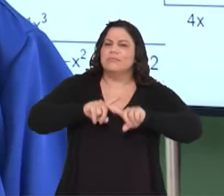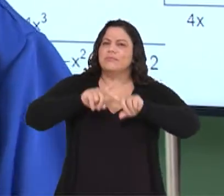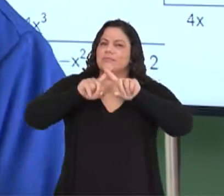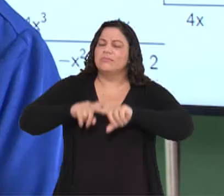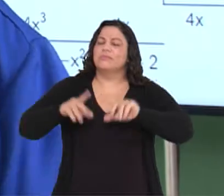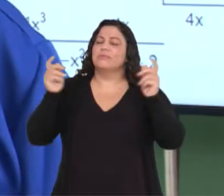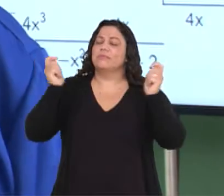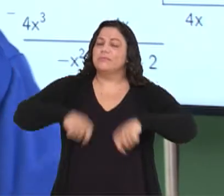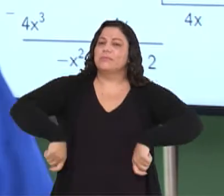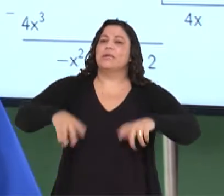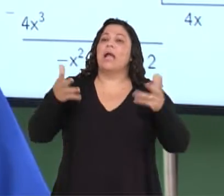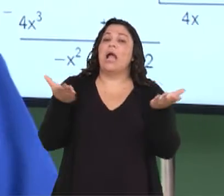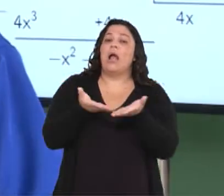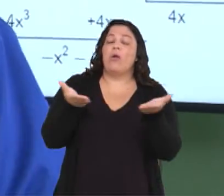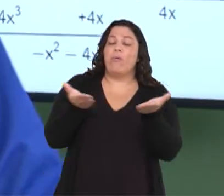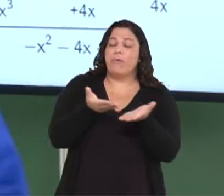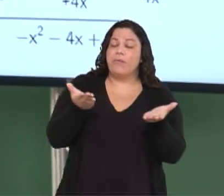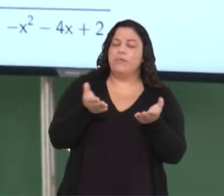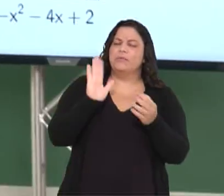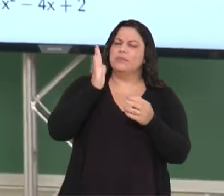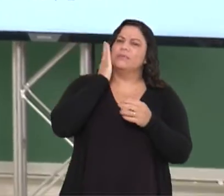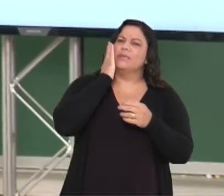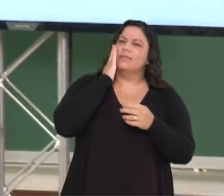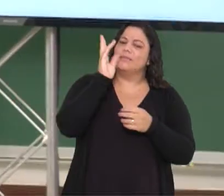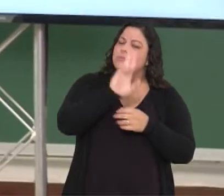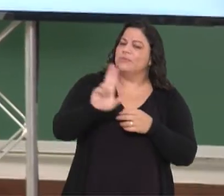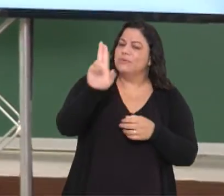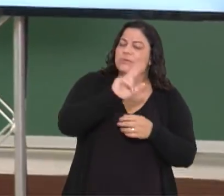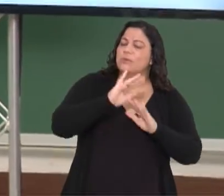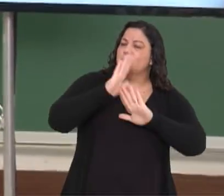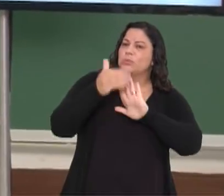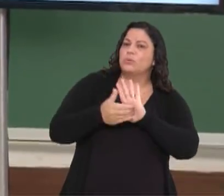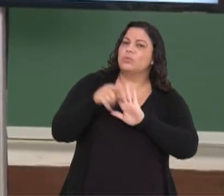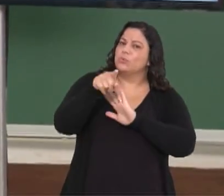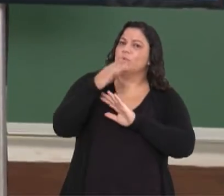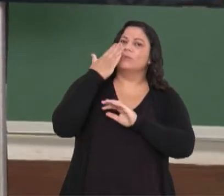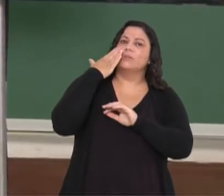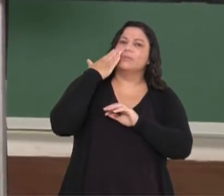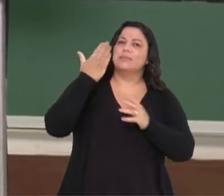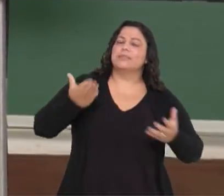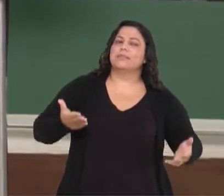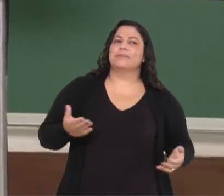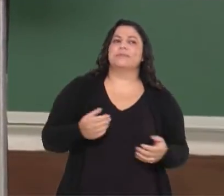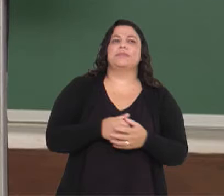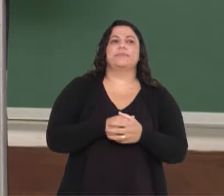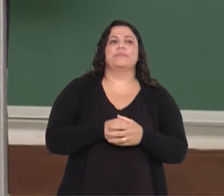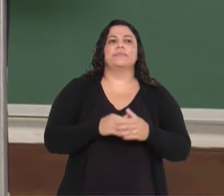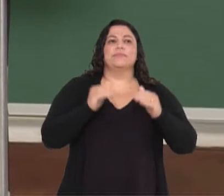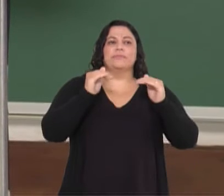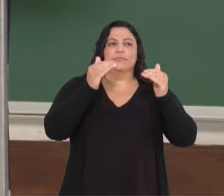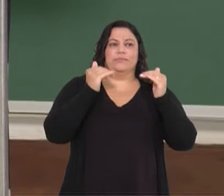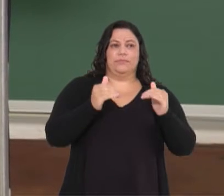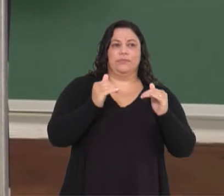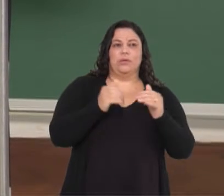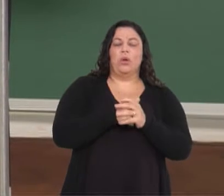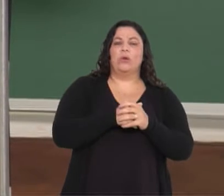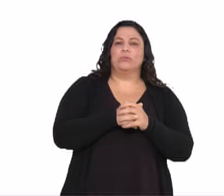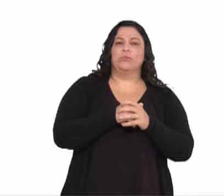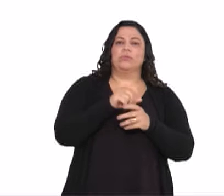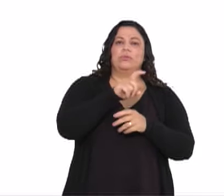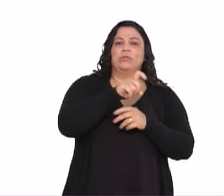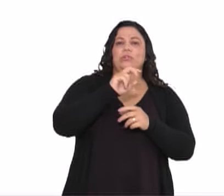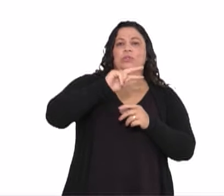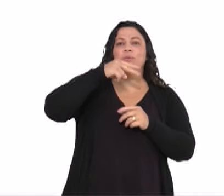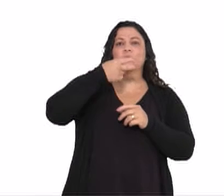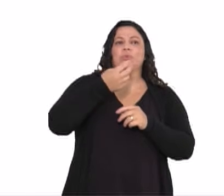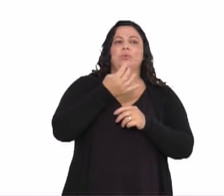adição de polinômio. A gente está aqui agora usando isso tudo que você já sabe. Fica comigo. Logo, você tem como resultado um novo